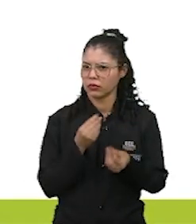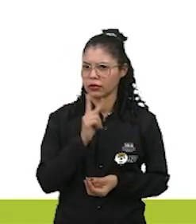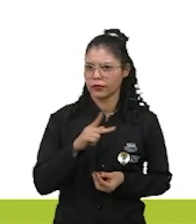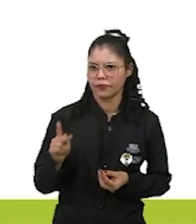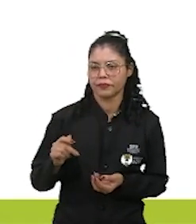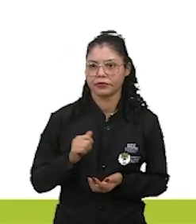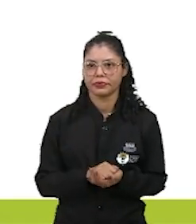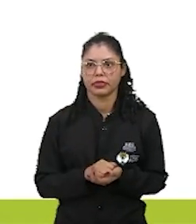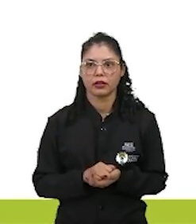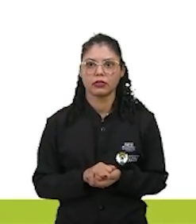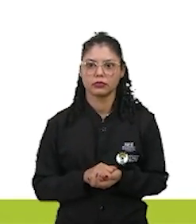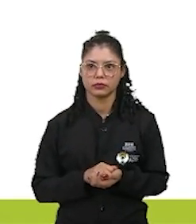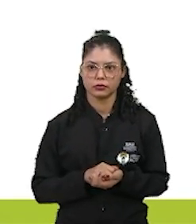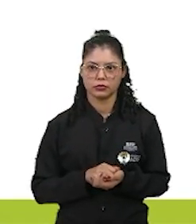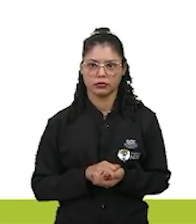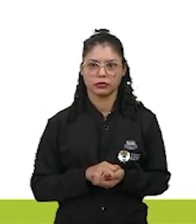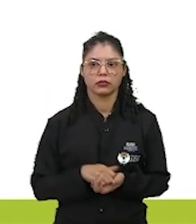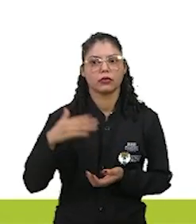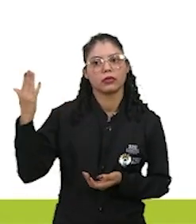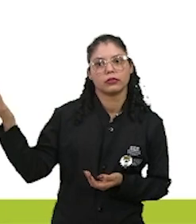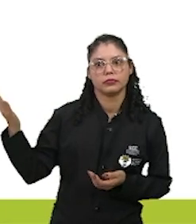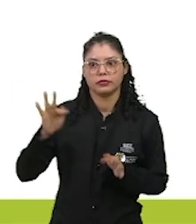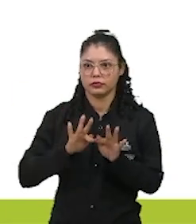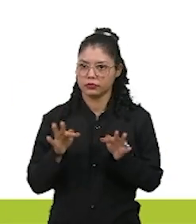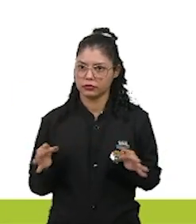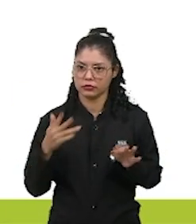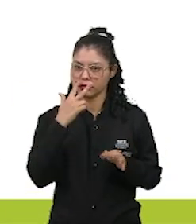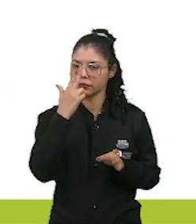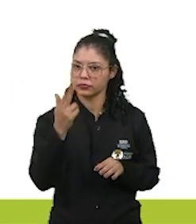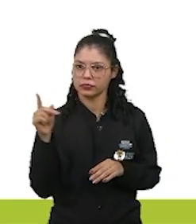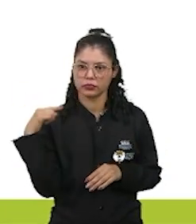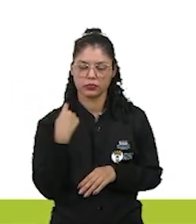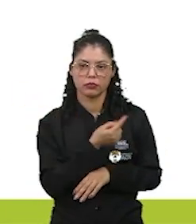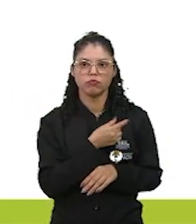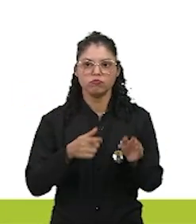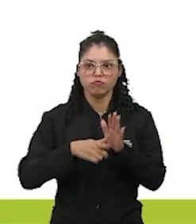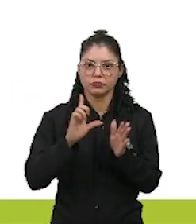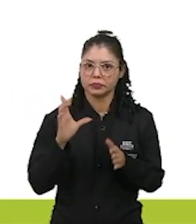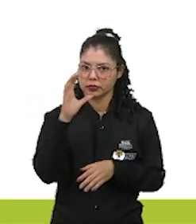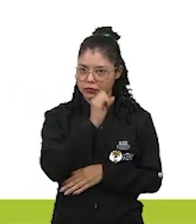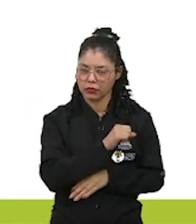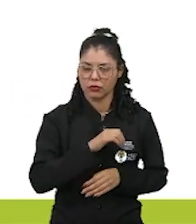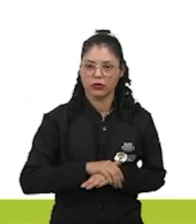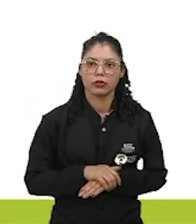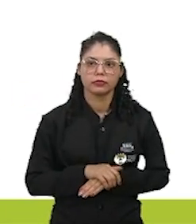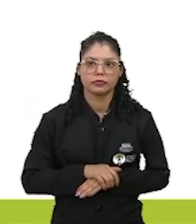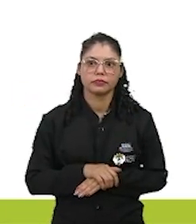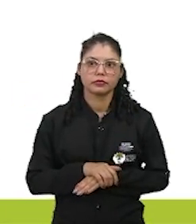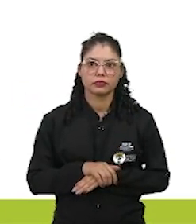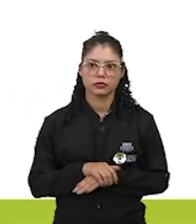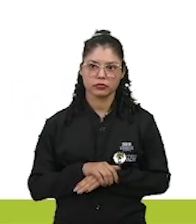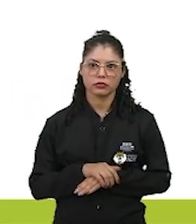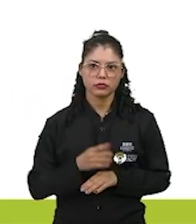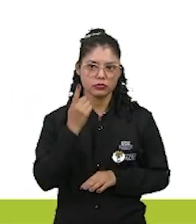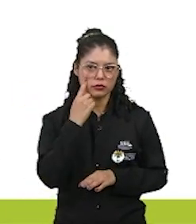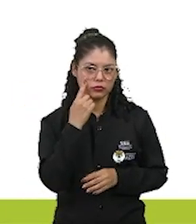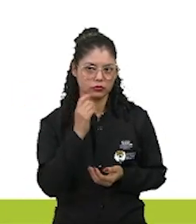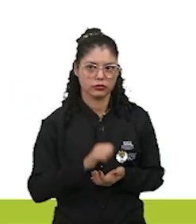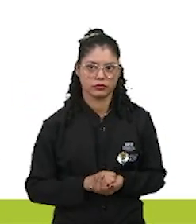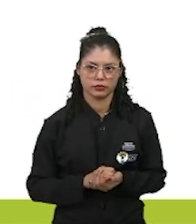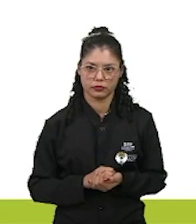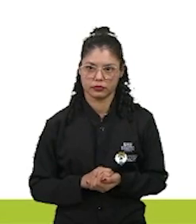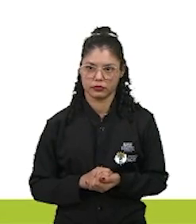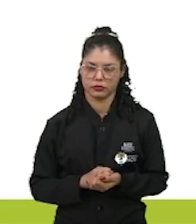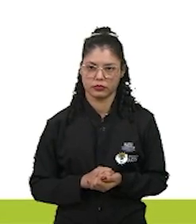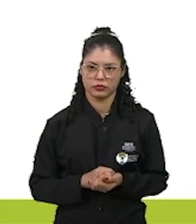letra B. E assim a gente consegue matar a questão de geometria. Professor, tem outra maneira de fazer isso? Tem